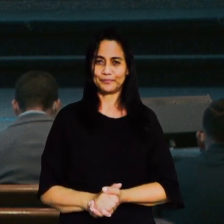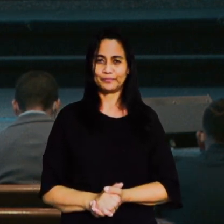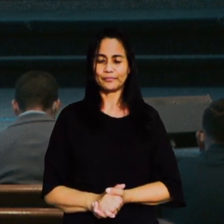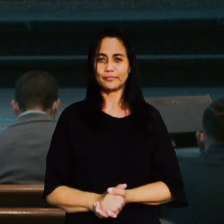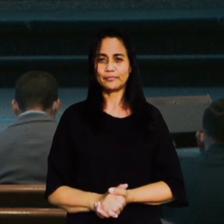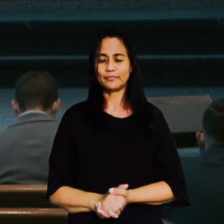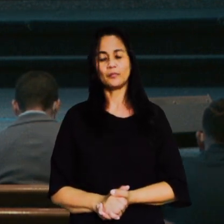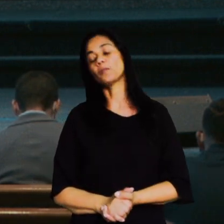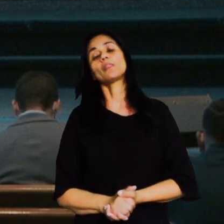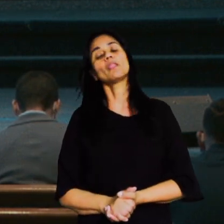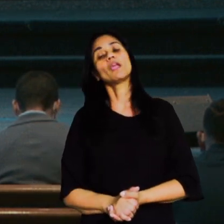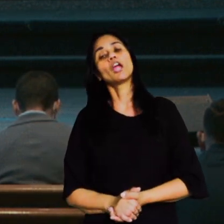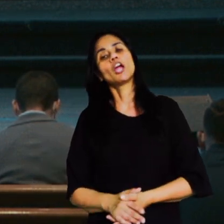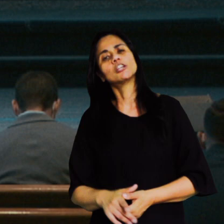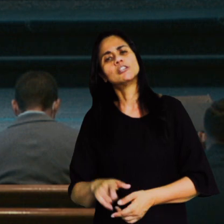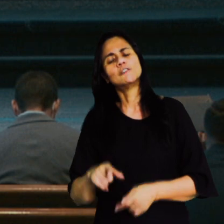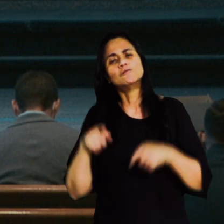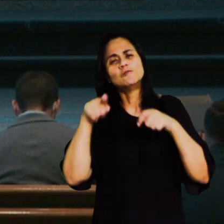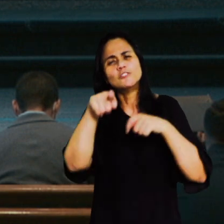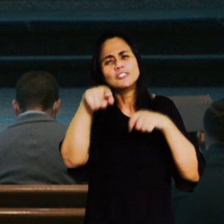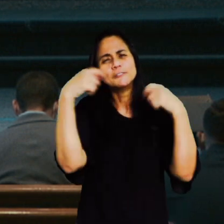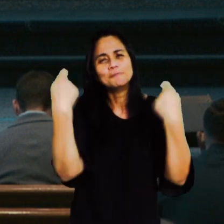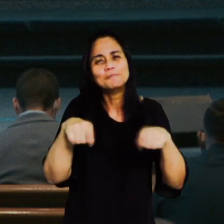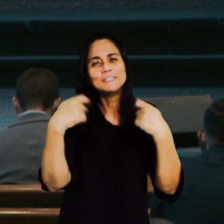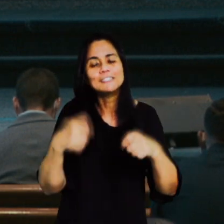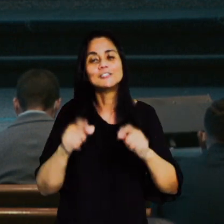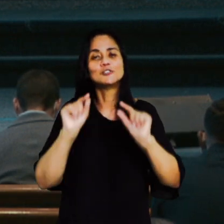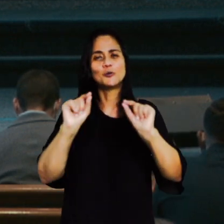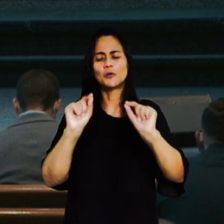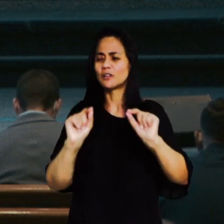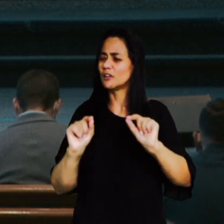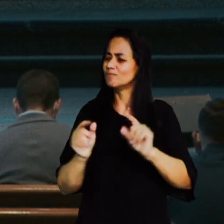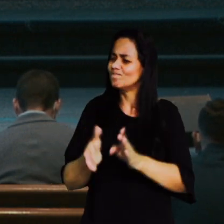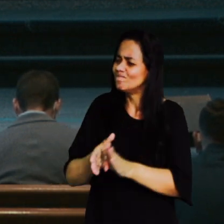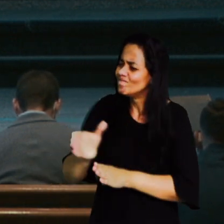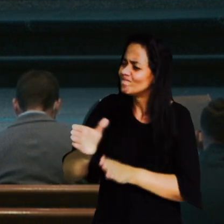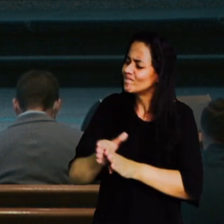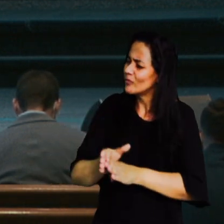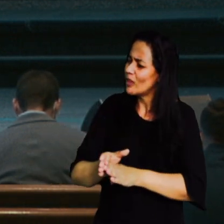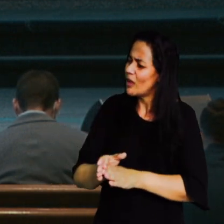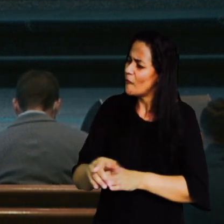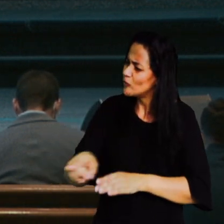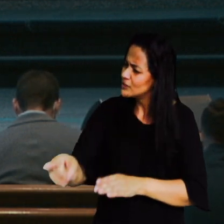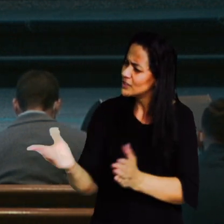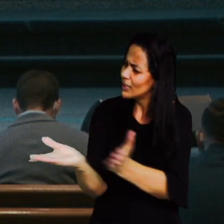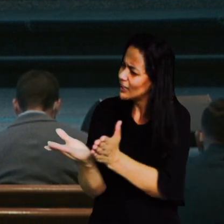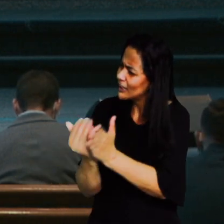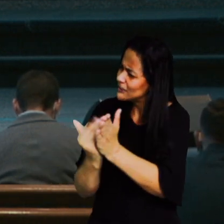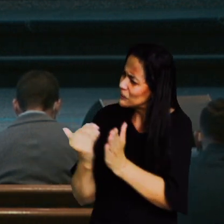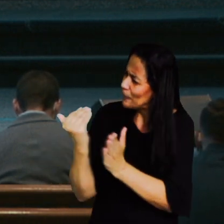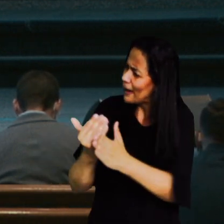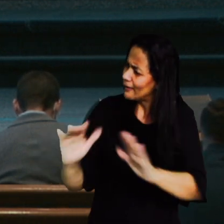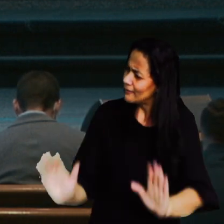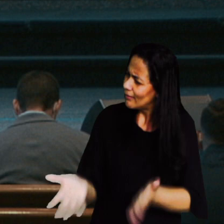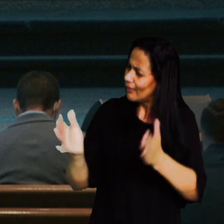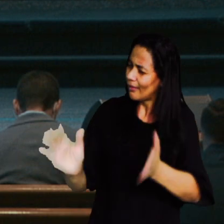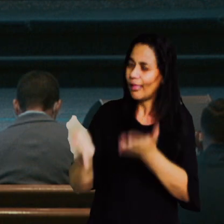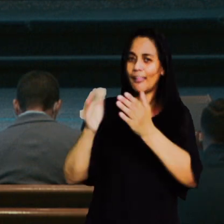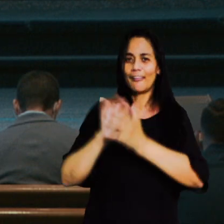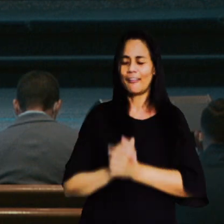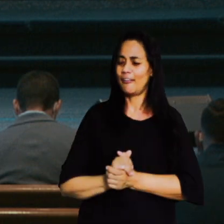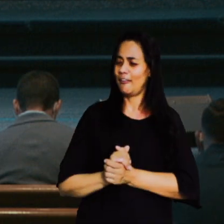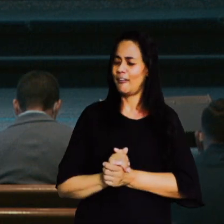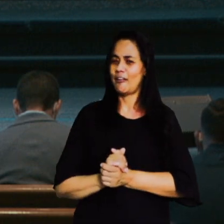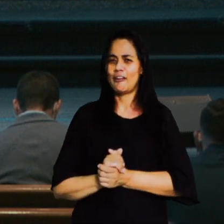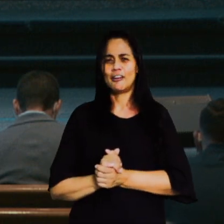Você tem que estimular o seu irmão a ser mais crente. Você tem que estimular o seu irmão a chegar mais perto.